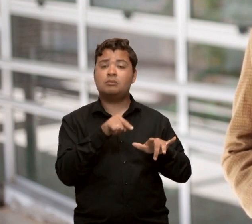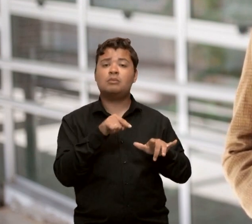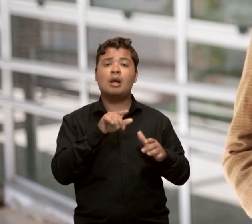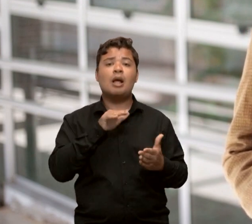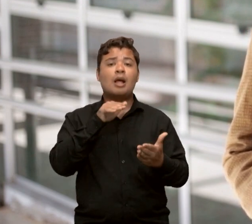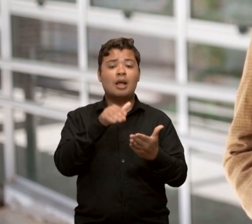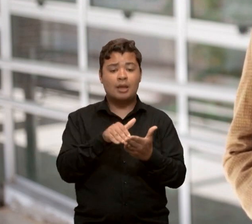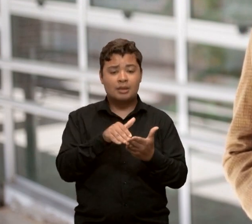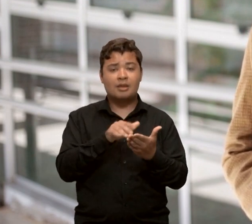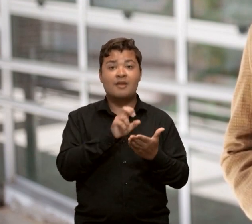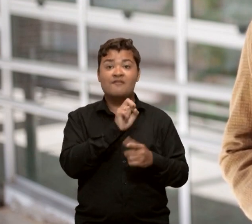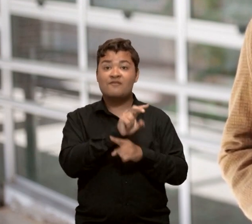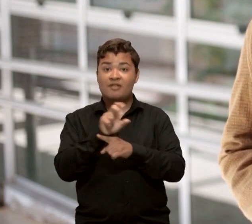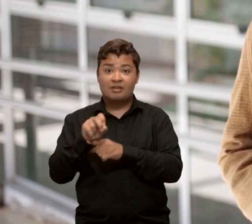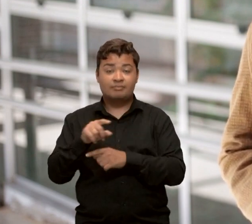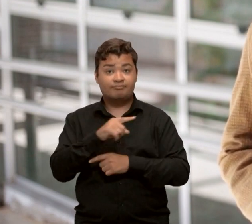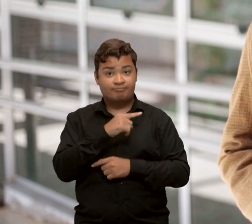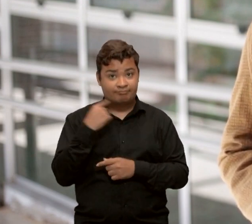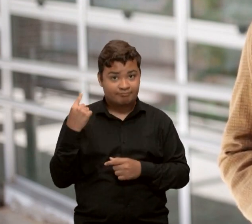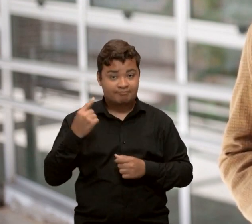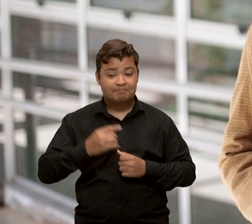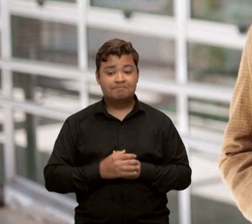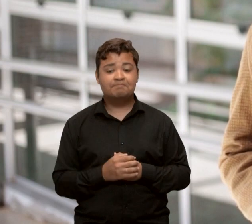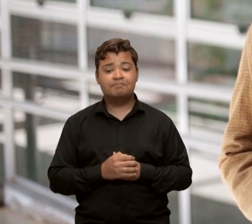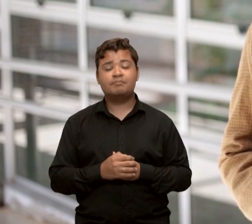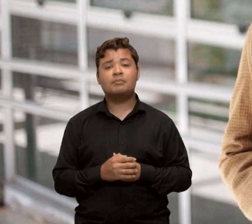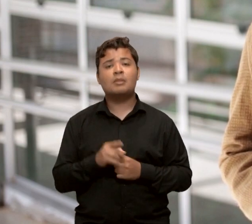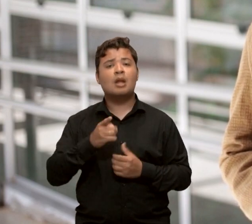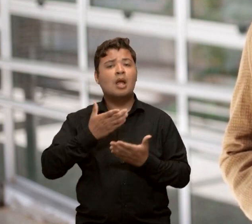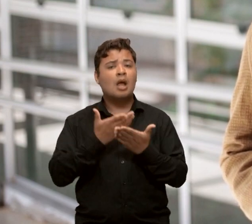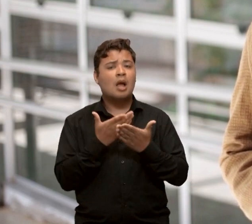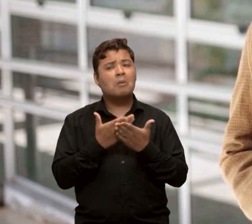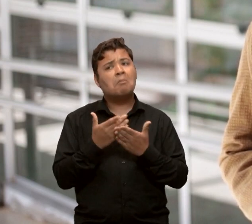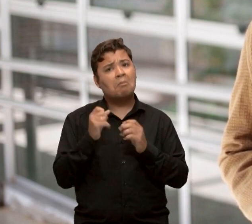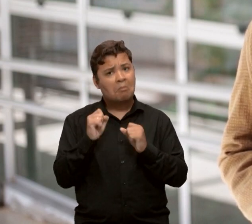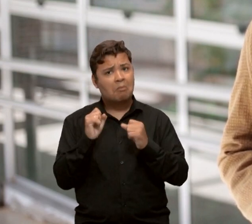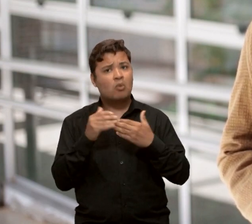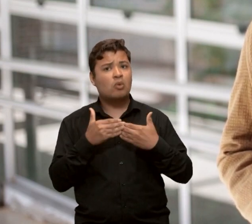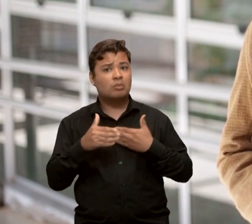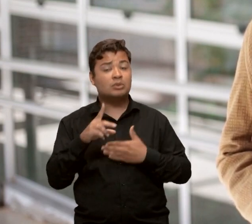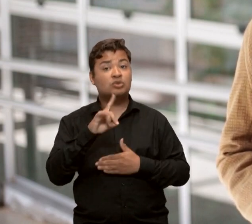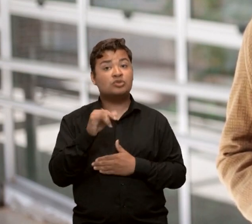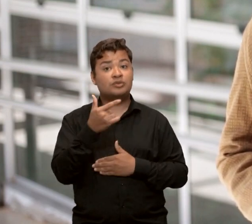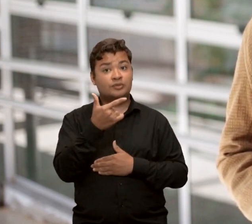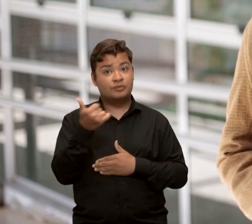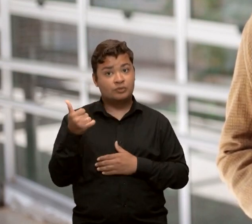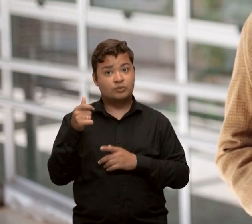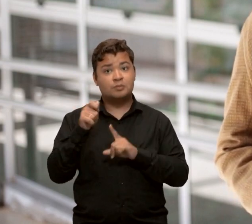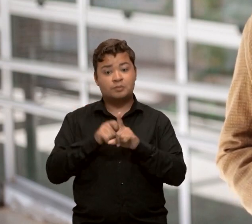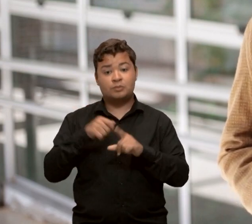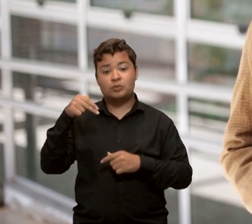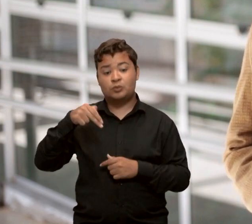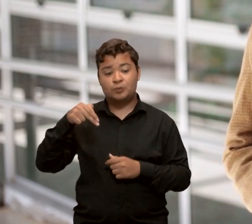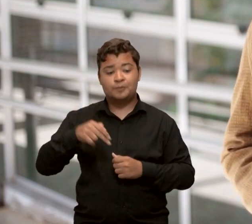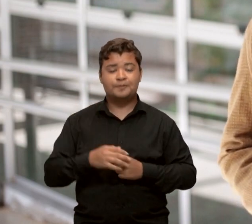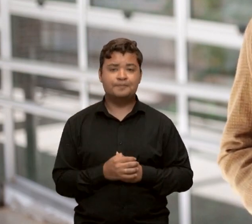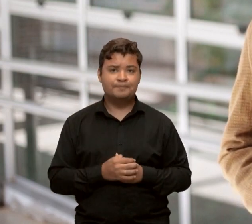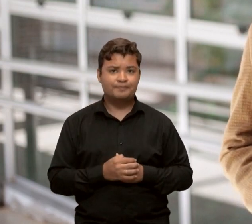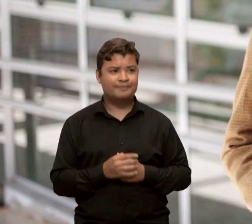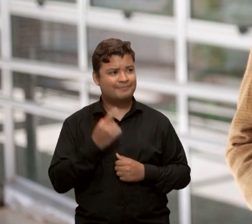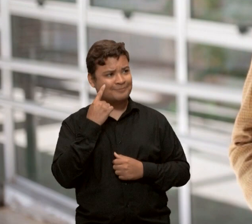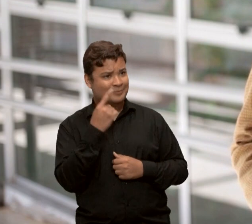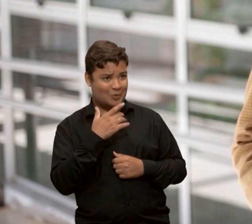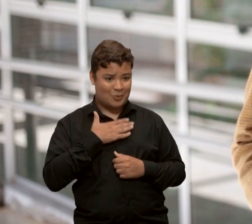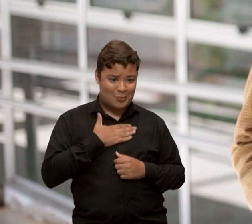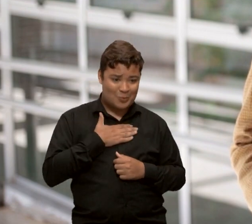até encerrarem as vagas, com previsão de início das aulas no dia 21 de novembro. Gostou da ideia